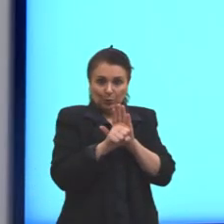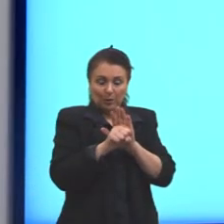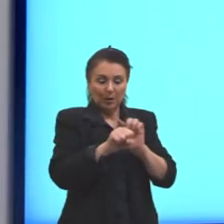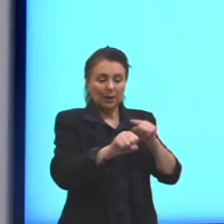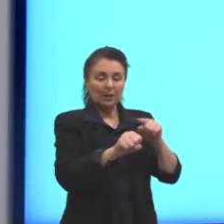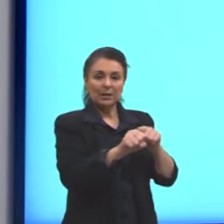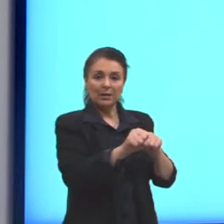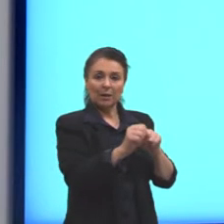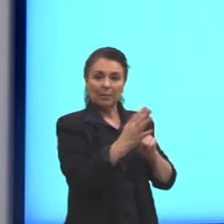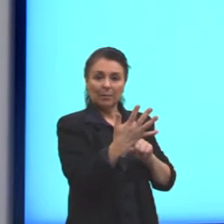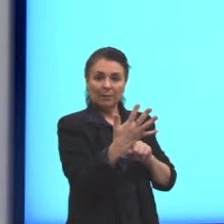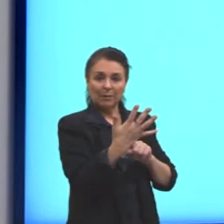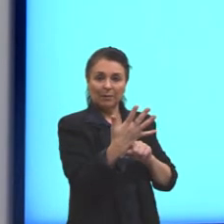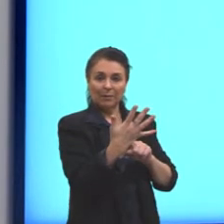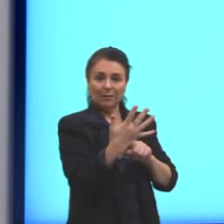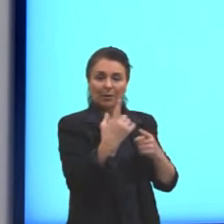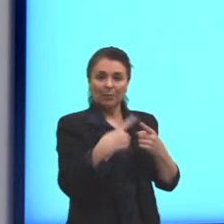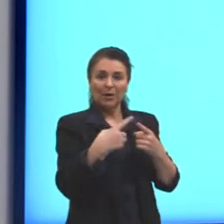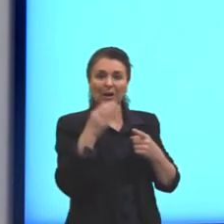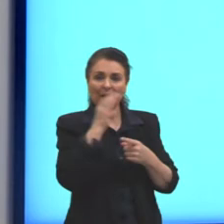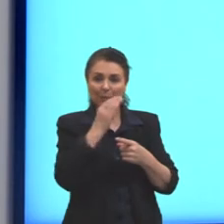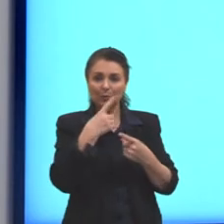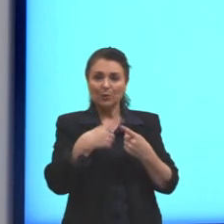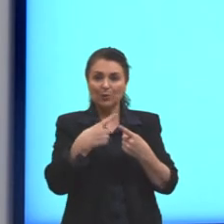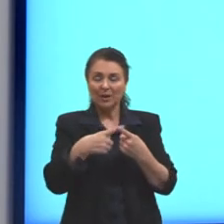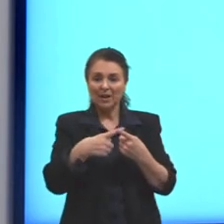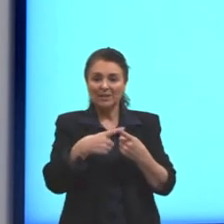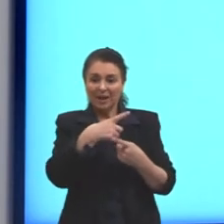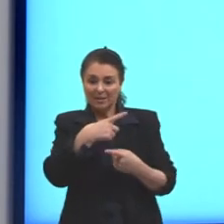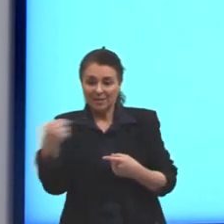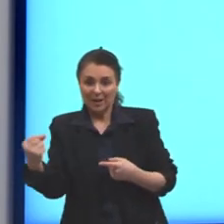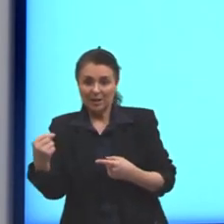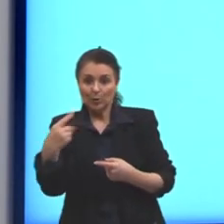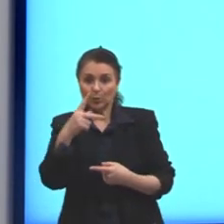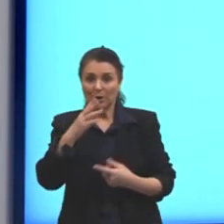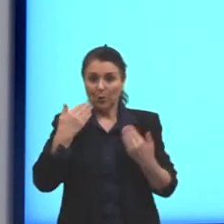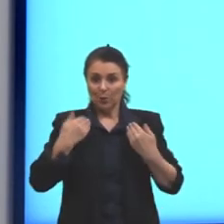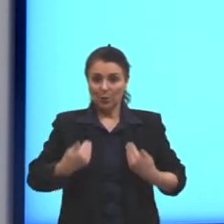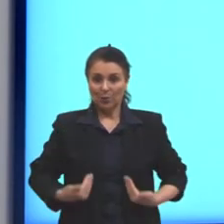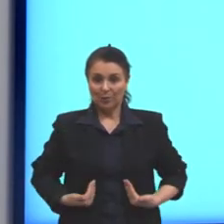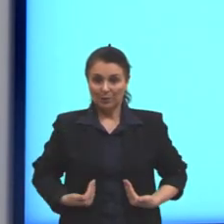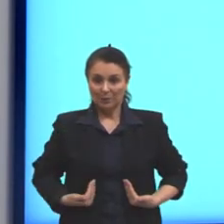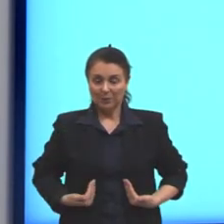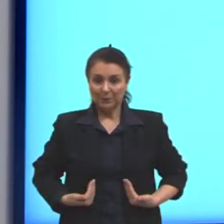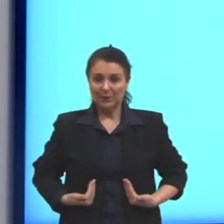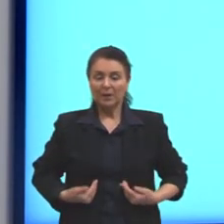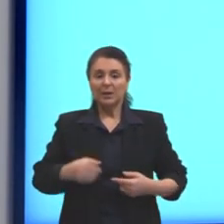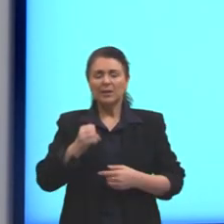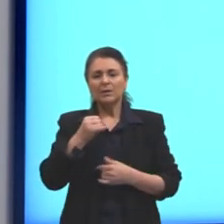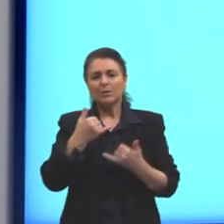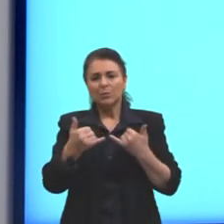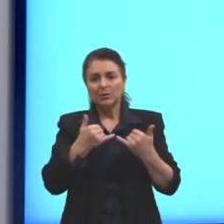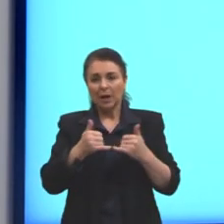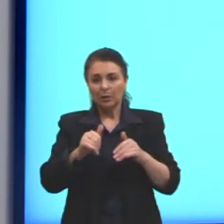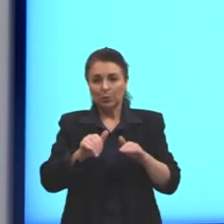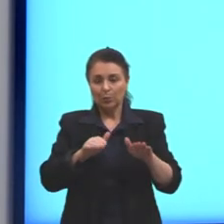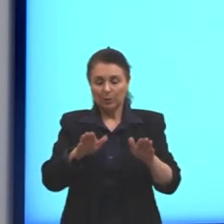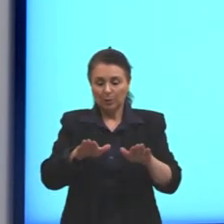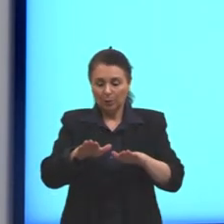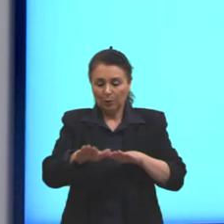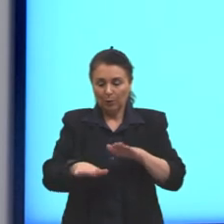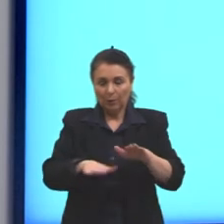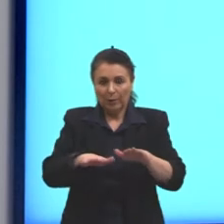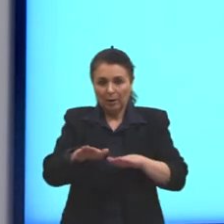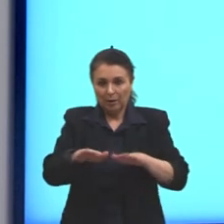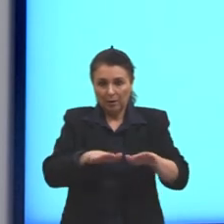Porque eles vão fluir muito rápido porque eles querem escapar do teu corpo né se você logo por exemplo impor os pés mas fosse